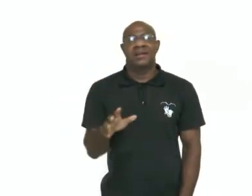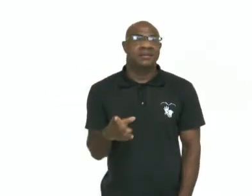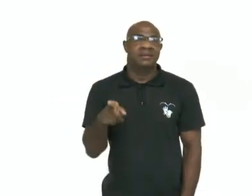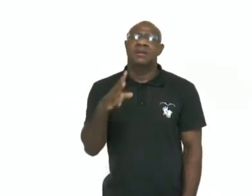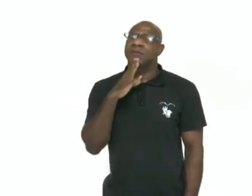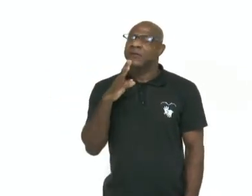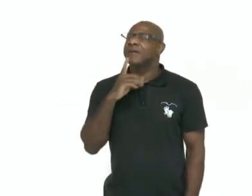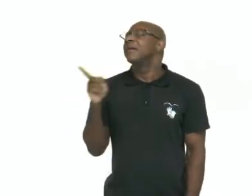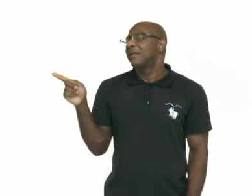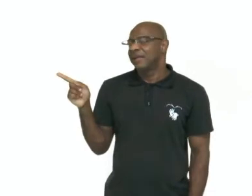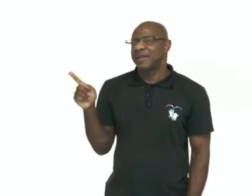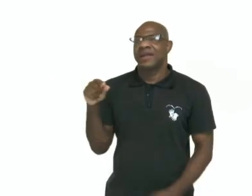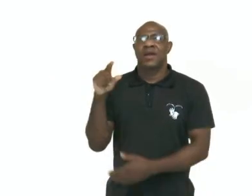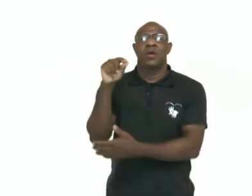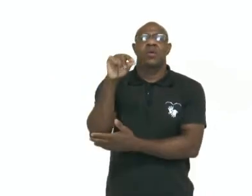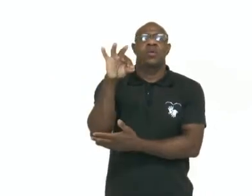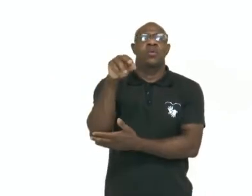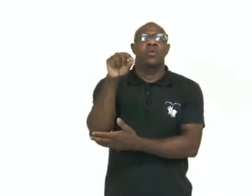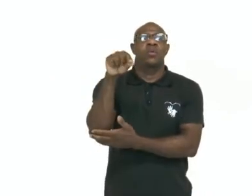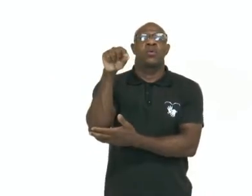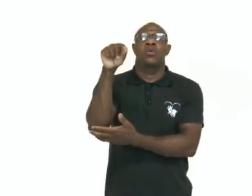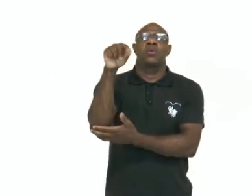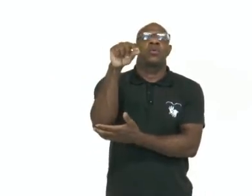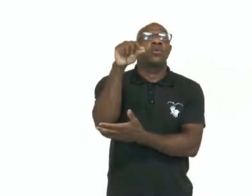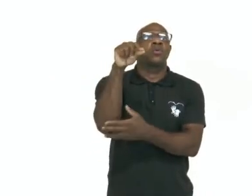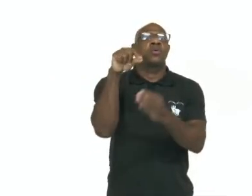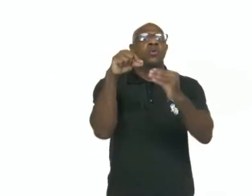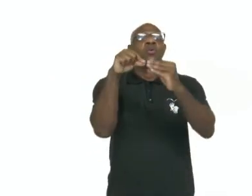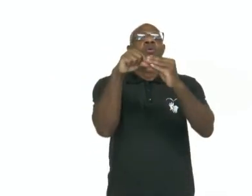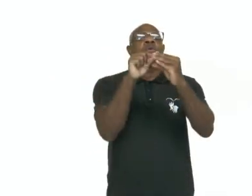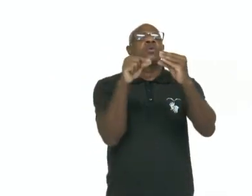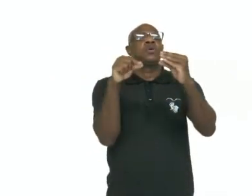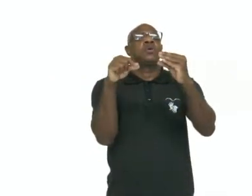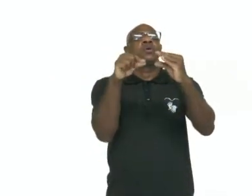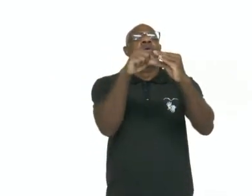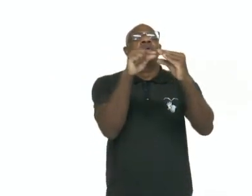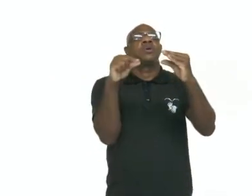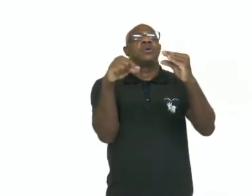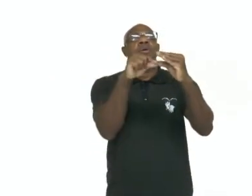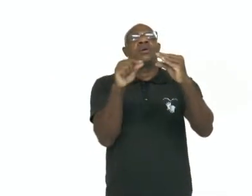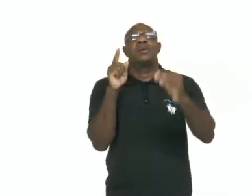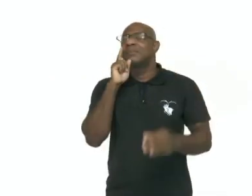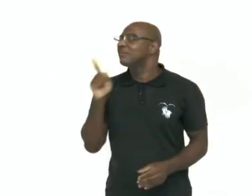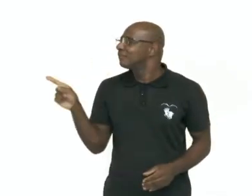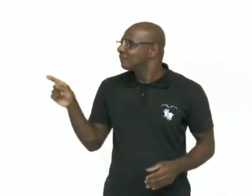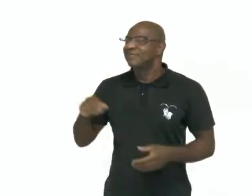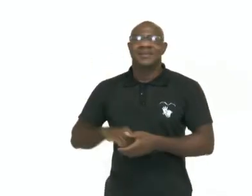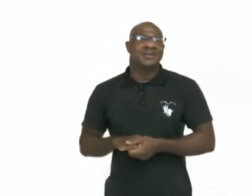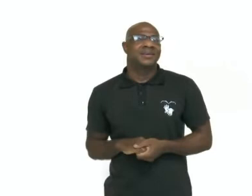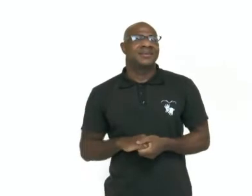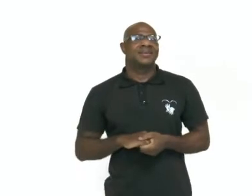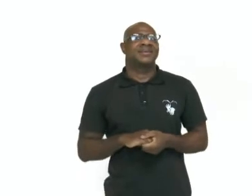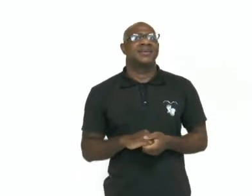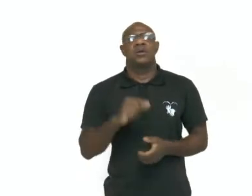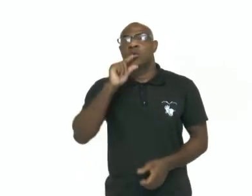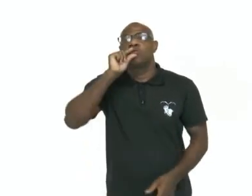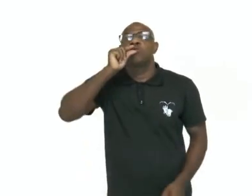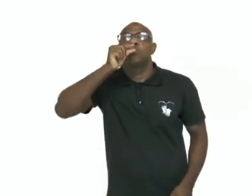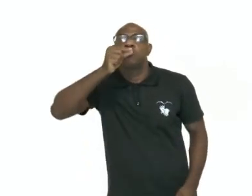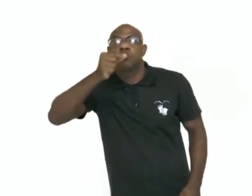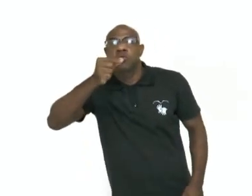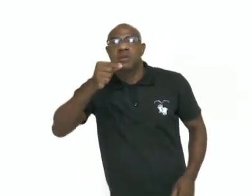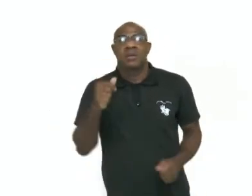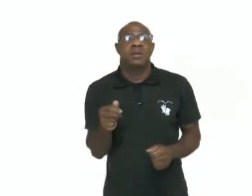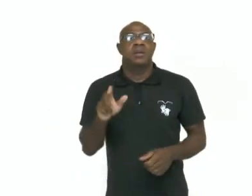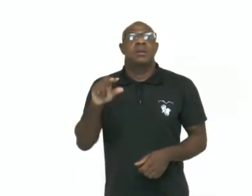para nós, né? Um beija-flor, né? Ave de porte pequeno, ok? O bico é longo e as asas